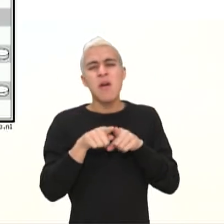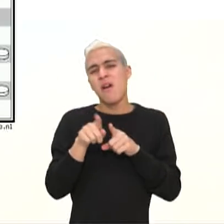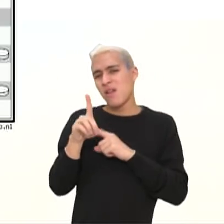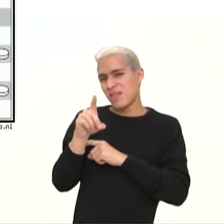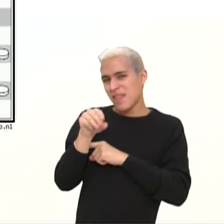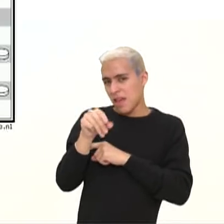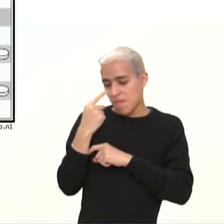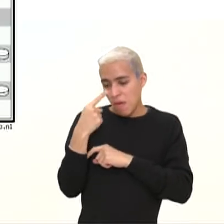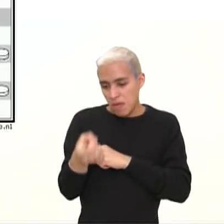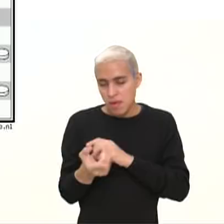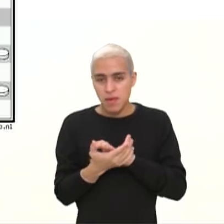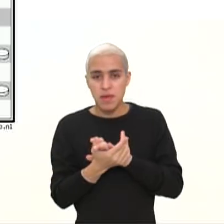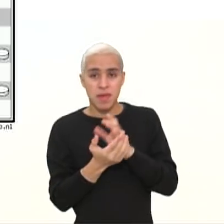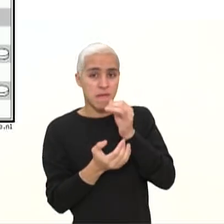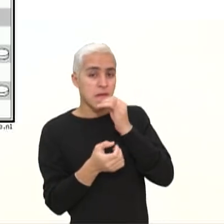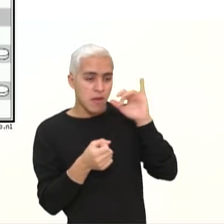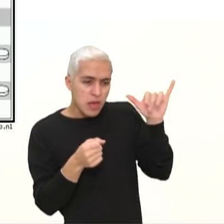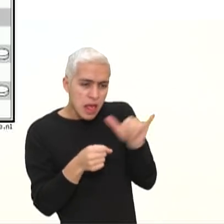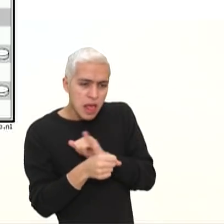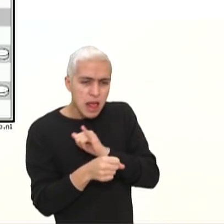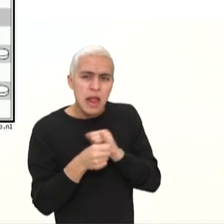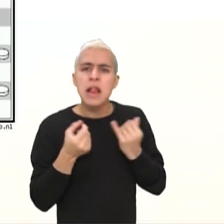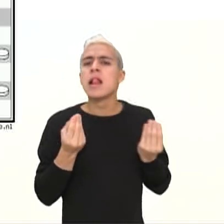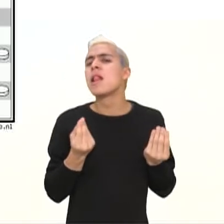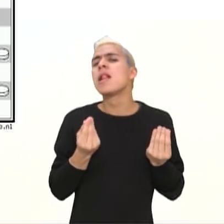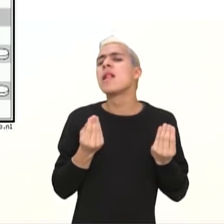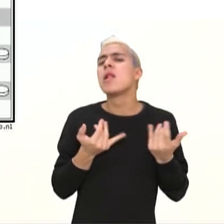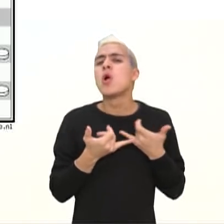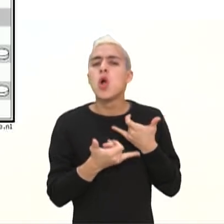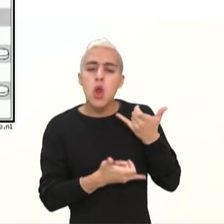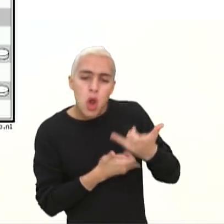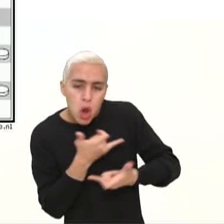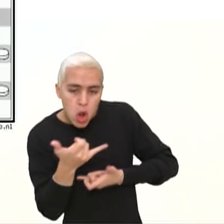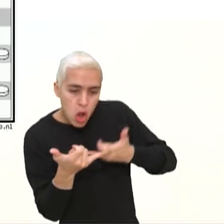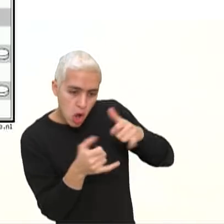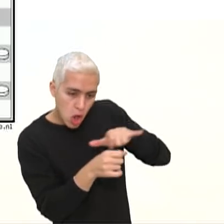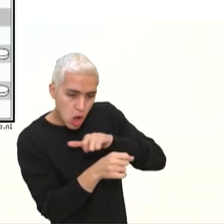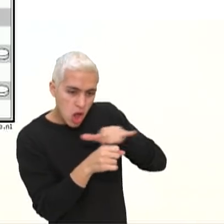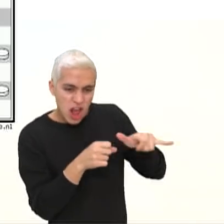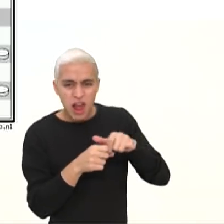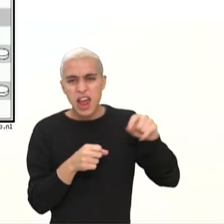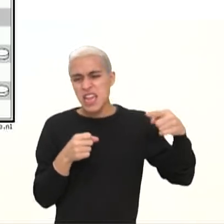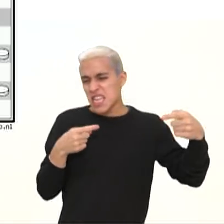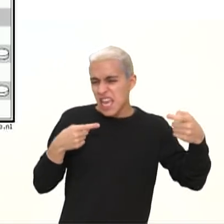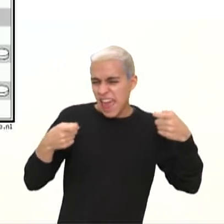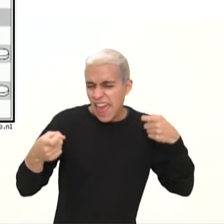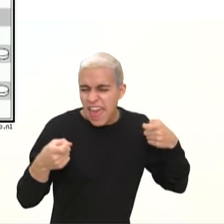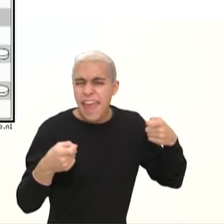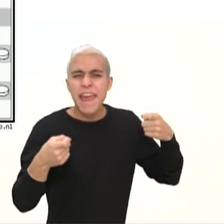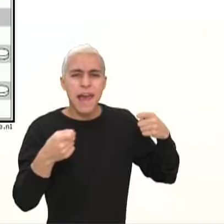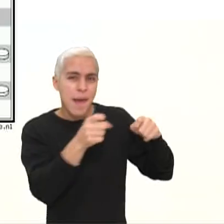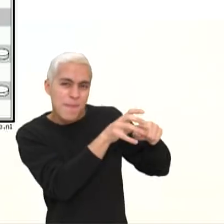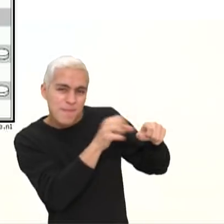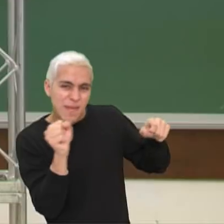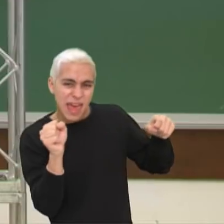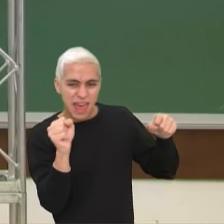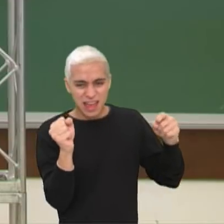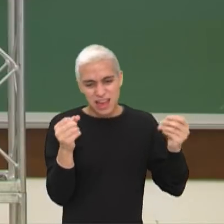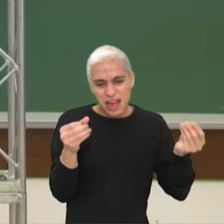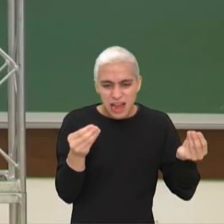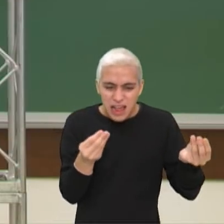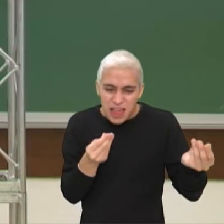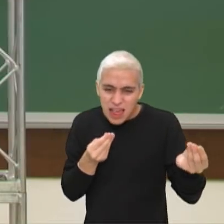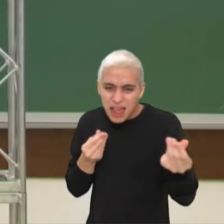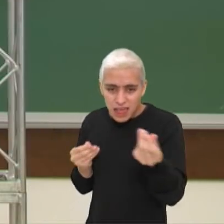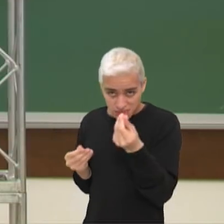jogos, né, de estratégia, que eram baseados nas guerras, eram baseados nas batalhas de antigamente lá,